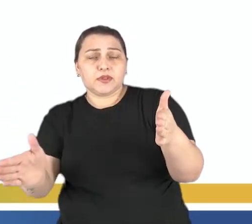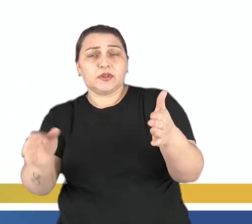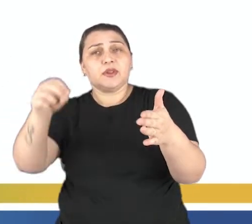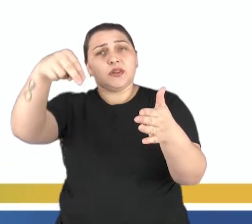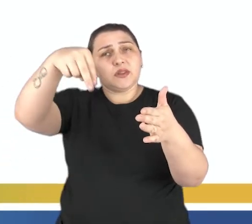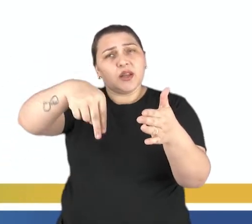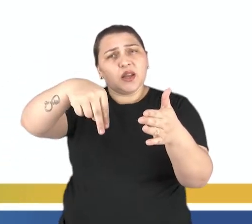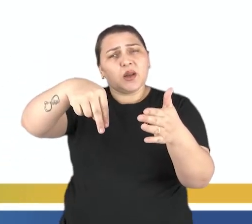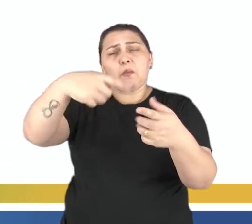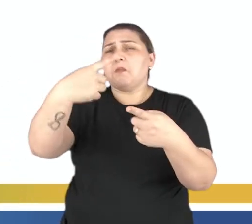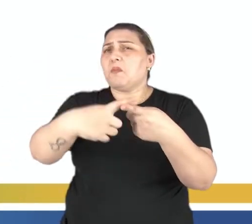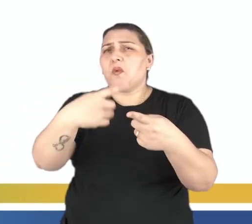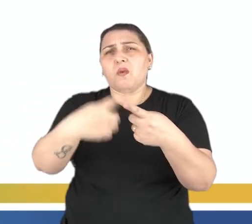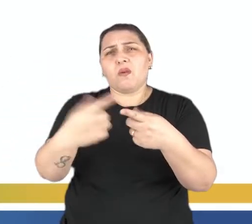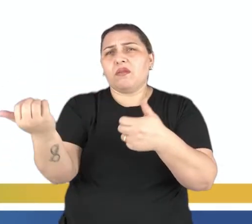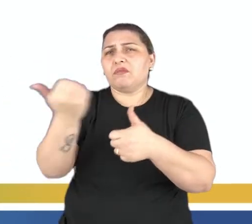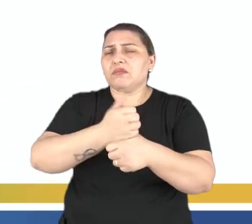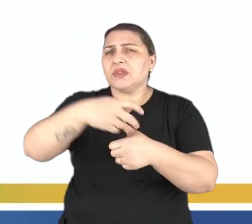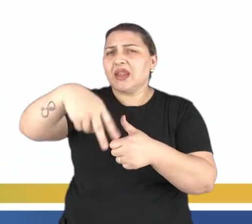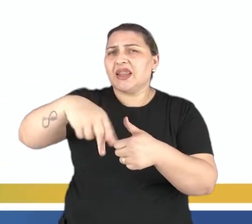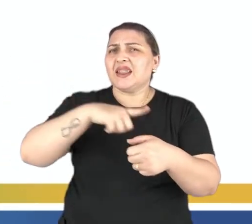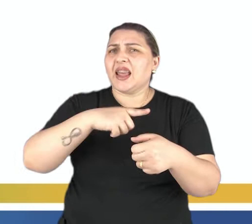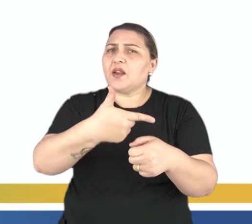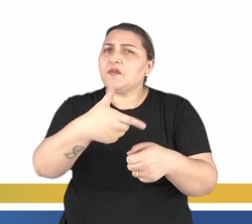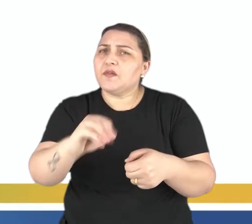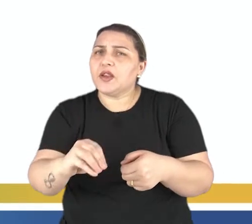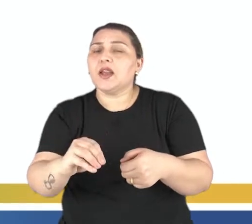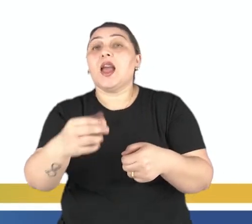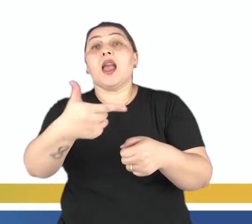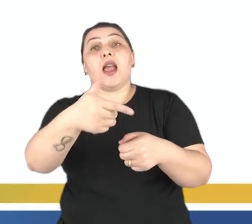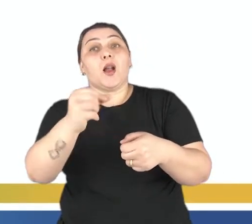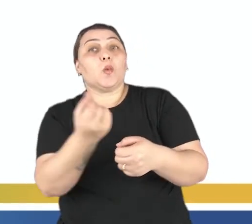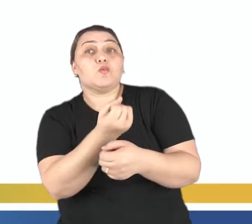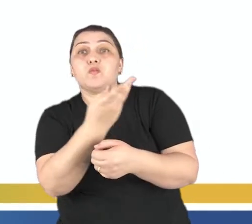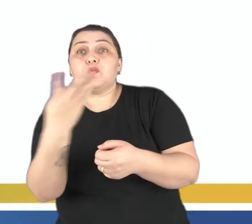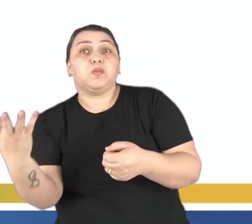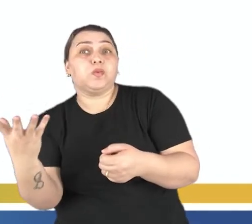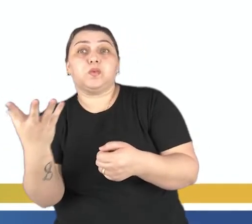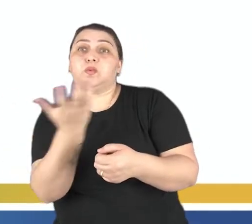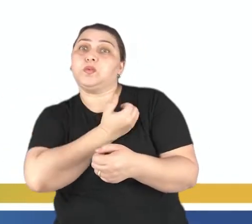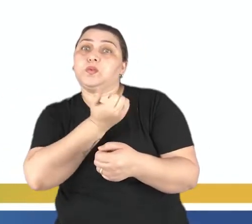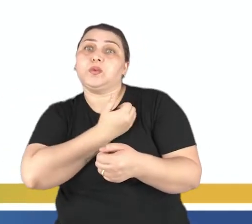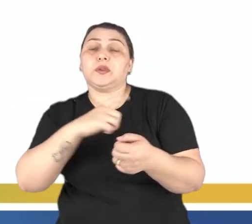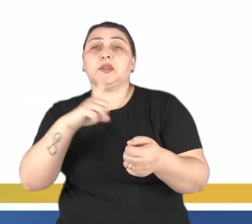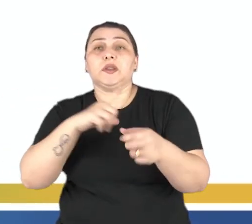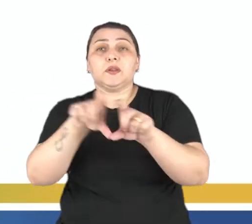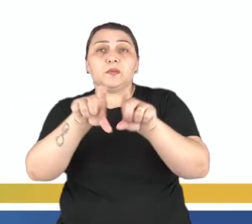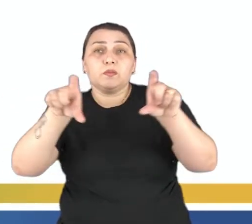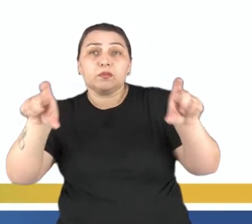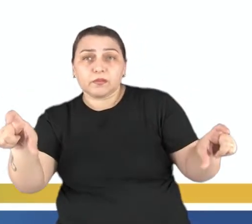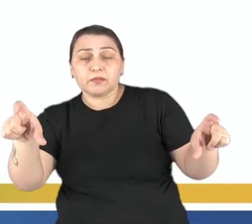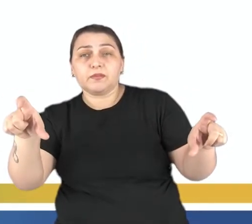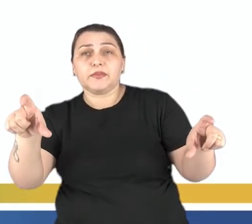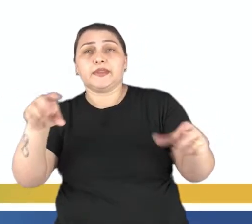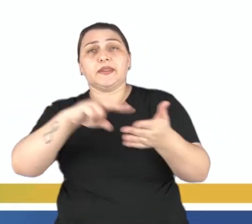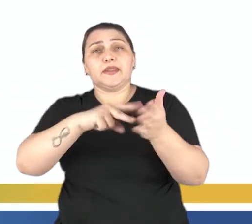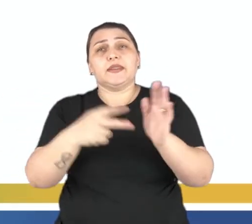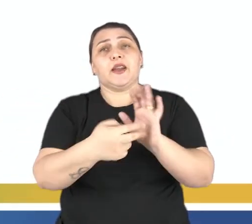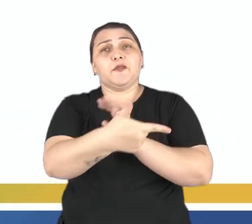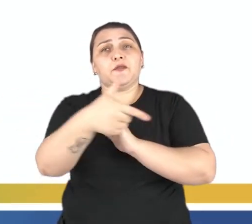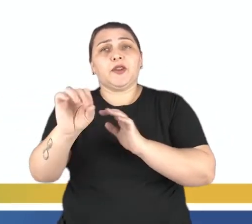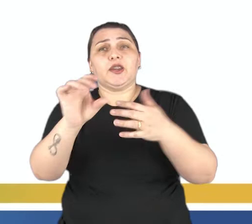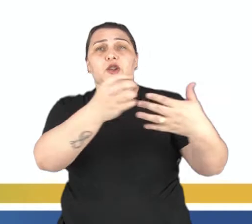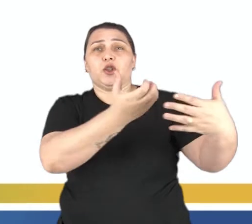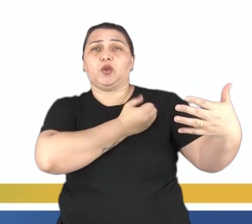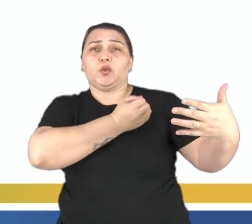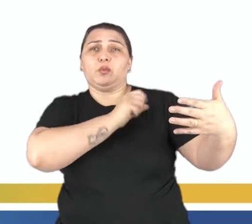N, professor Anderson, por que aqui no lugar do N tem 20? N é a quantidade de termos, tá? Significa dizer que nós temos 20 elementos